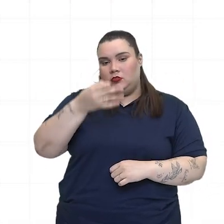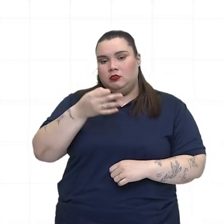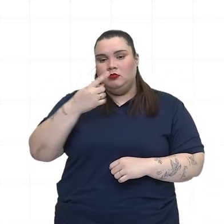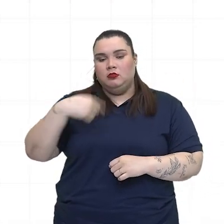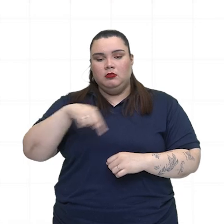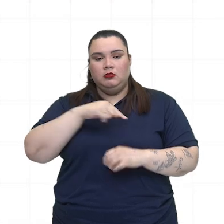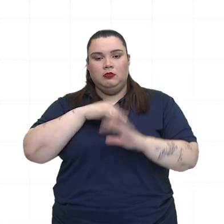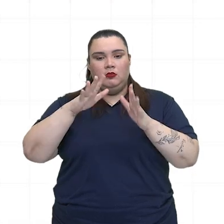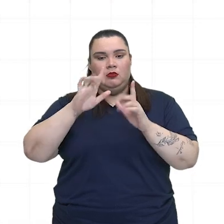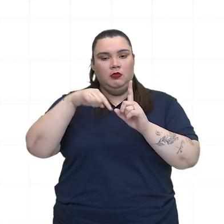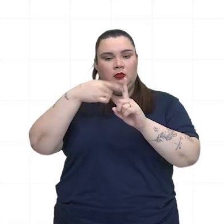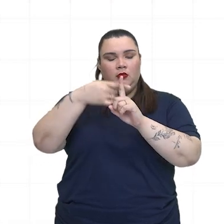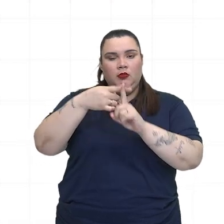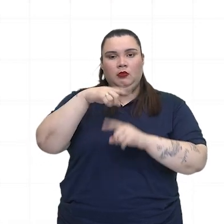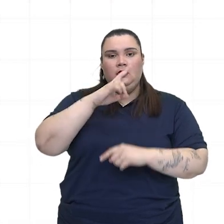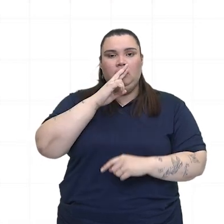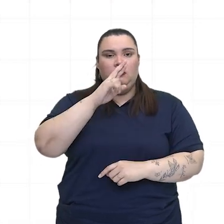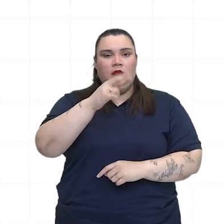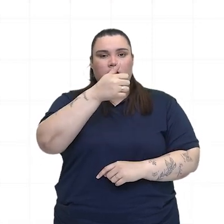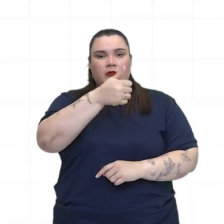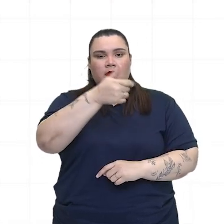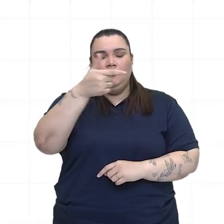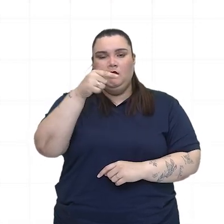já somamos e obtivemos quanto?